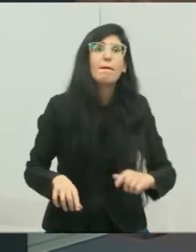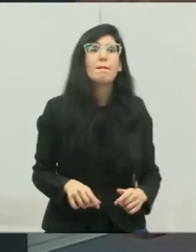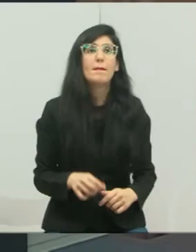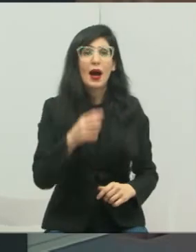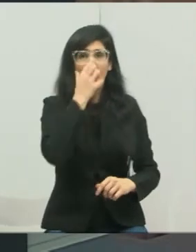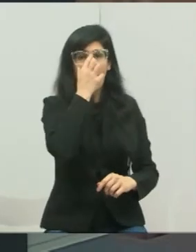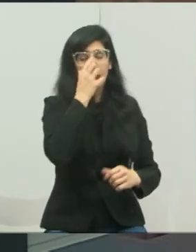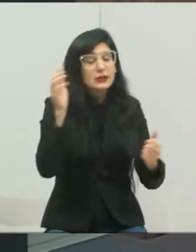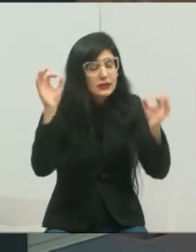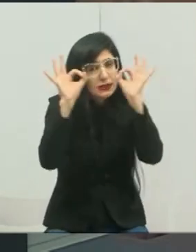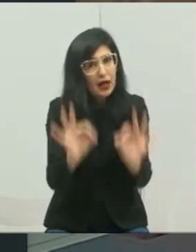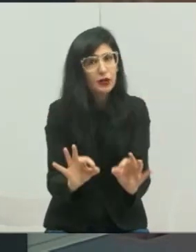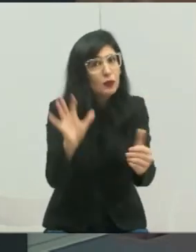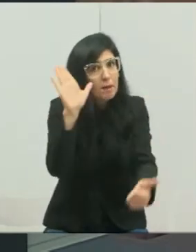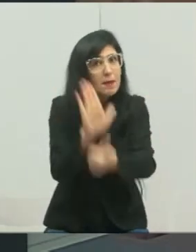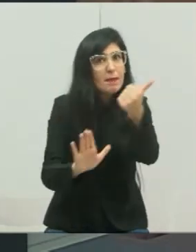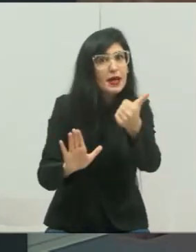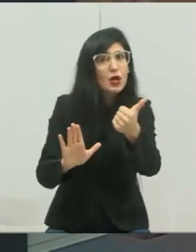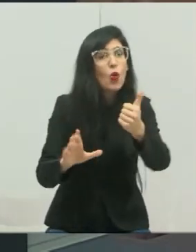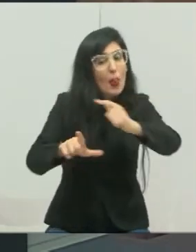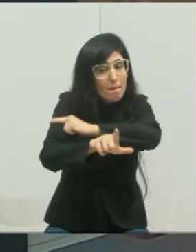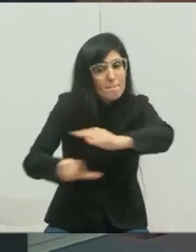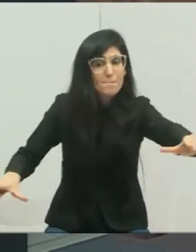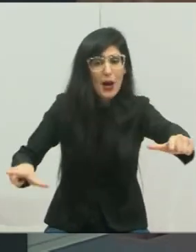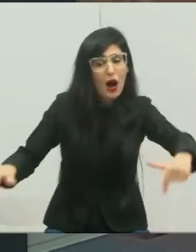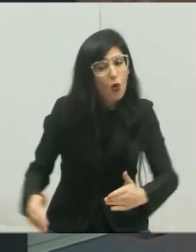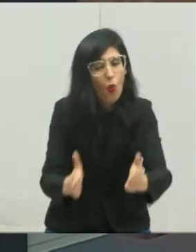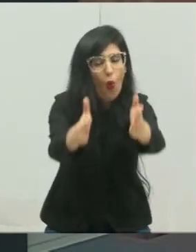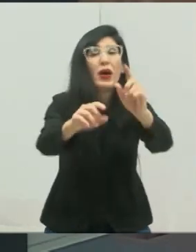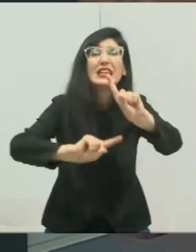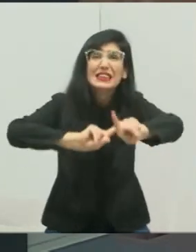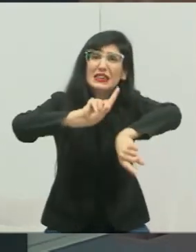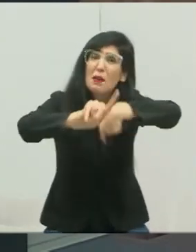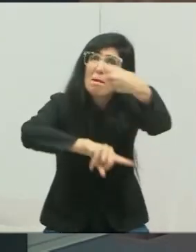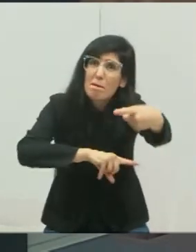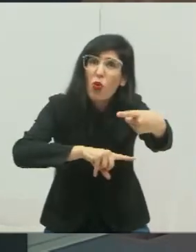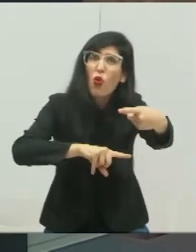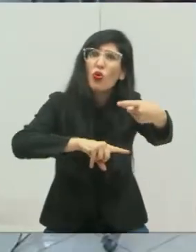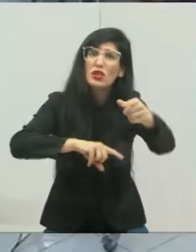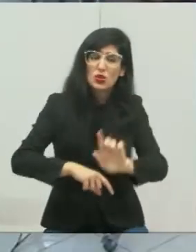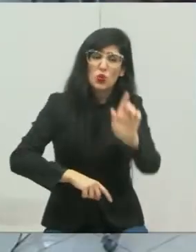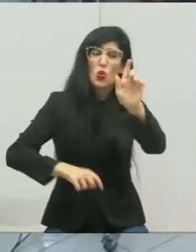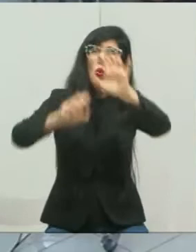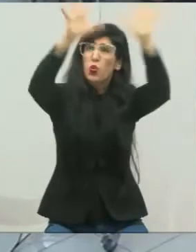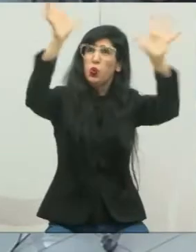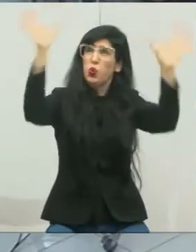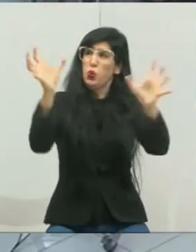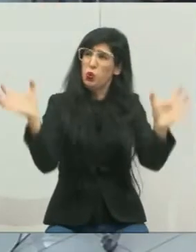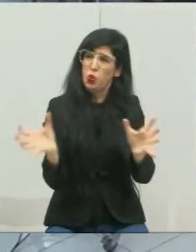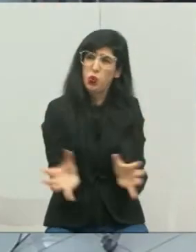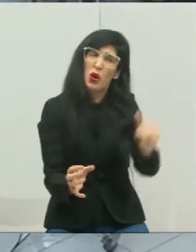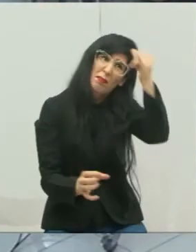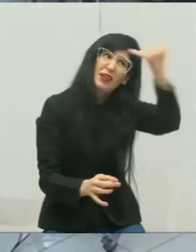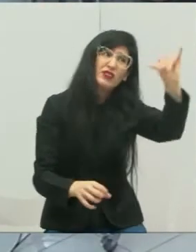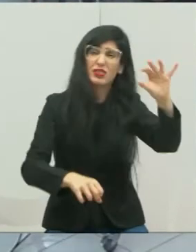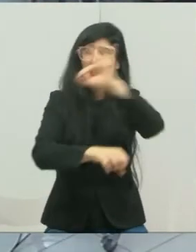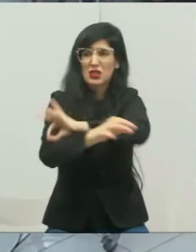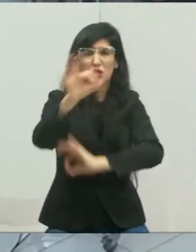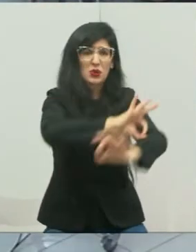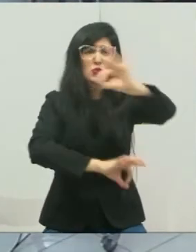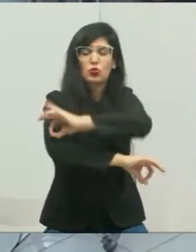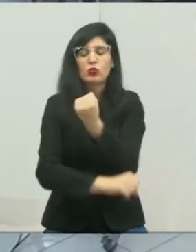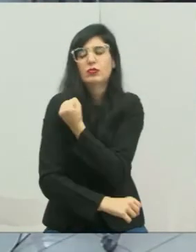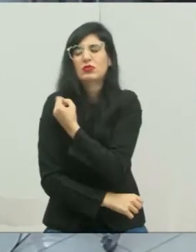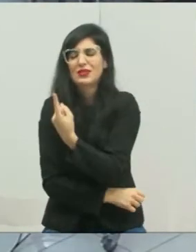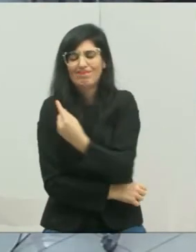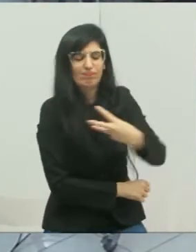É uma solicitação de emergência de toda a cidade de Jacareí. Pedido de informações número 137 em votação.